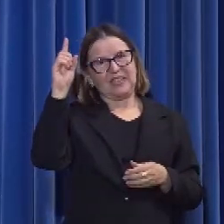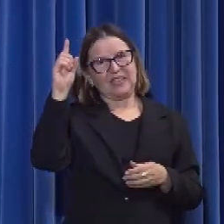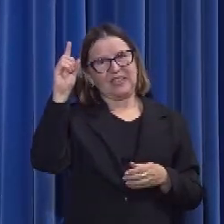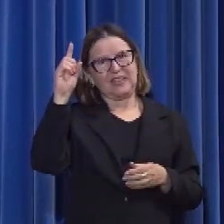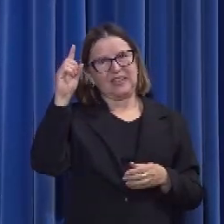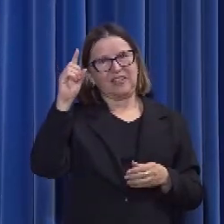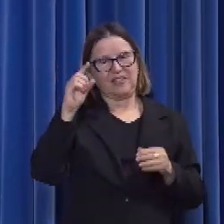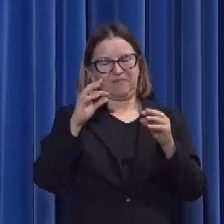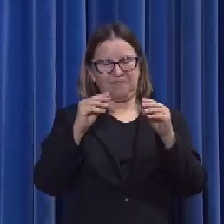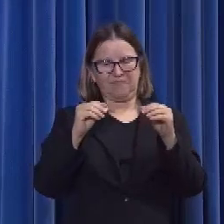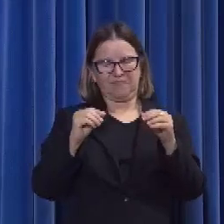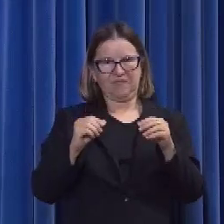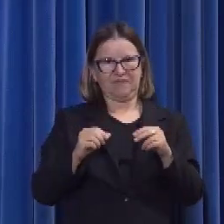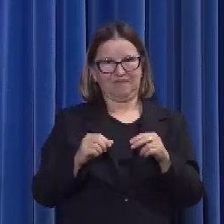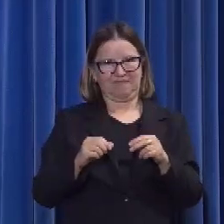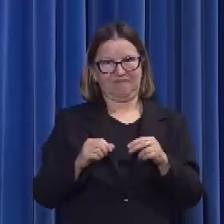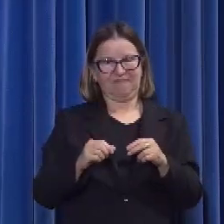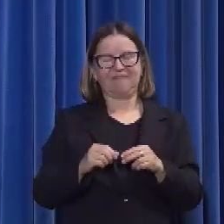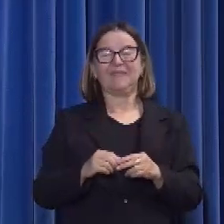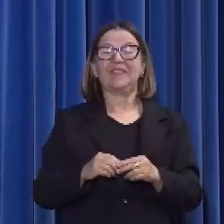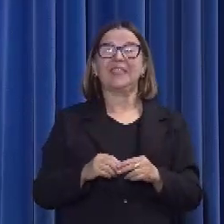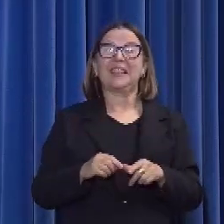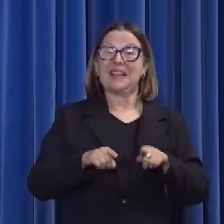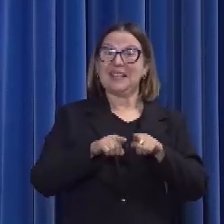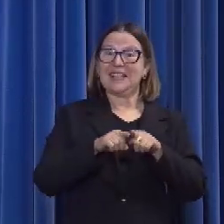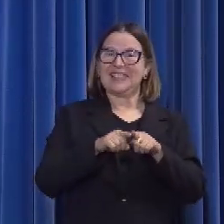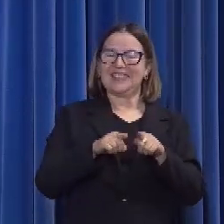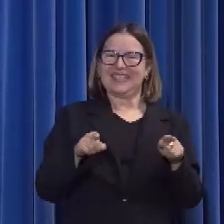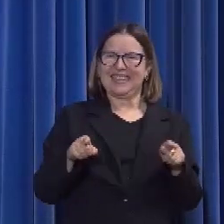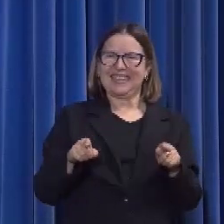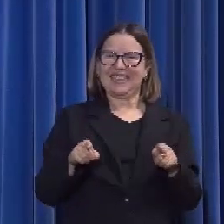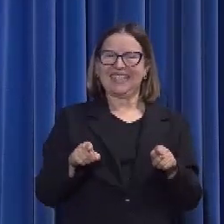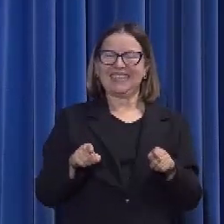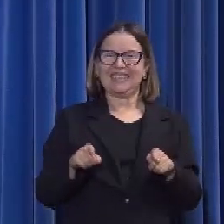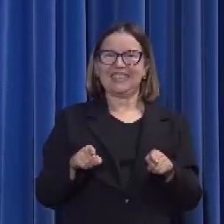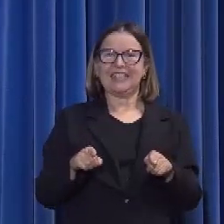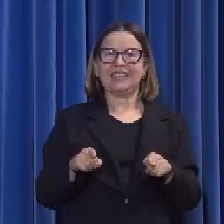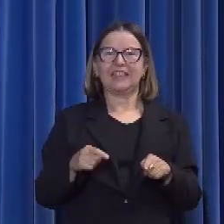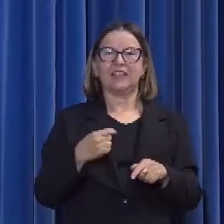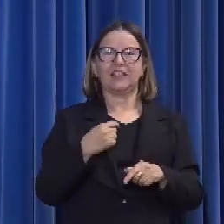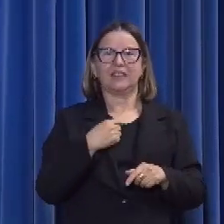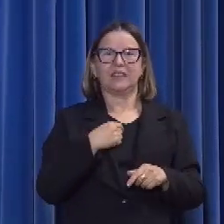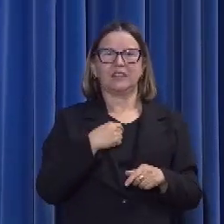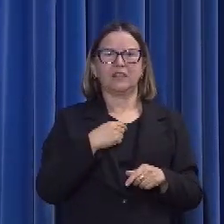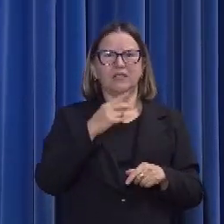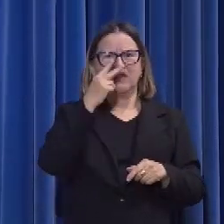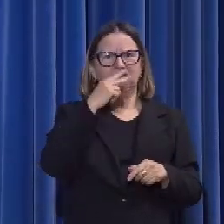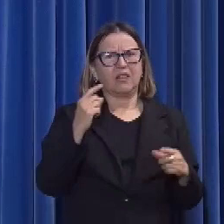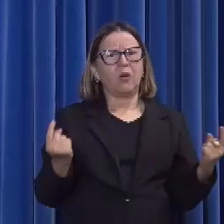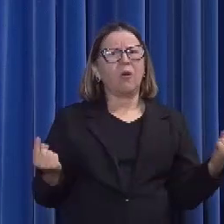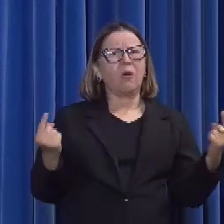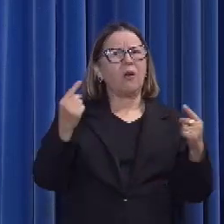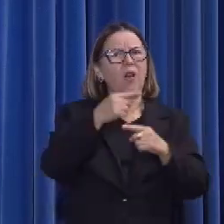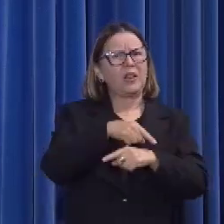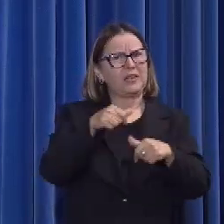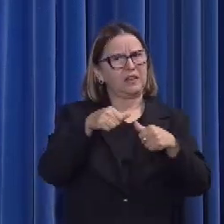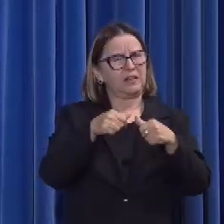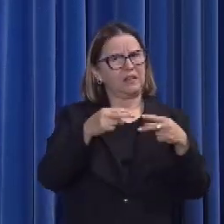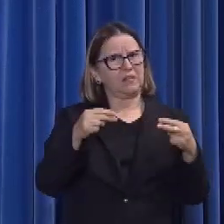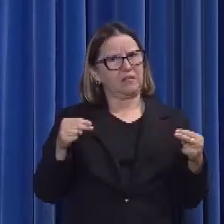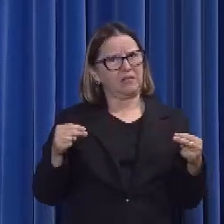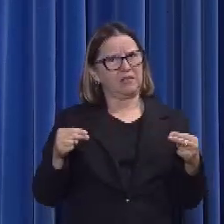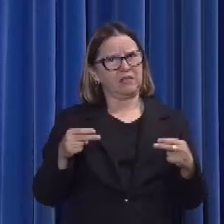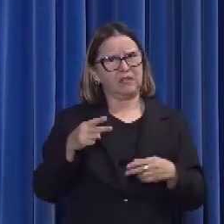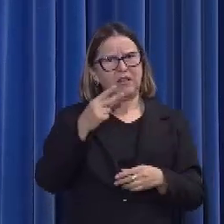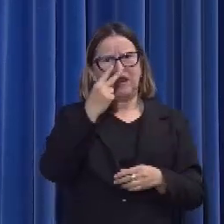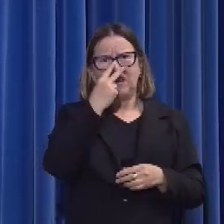deteriorado pelo tempo. Agora, eu tenho visto, infelizmente, um contrário de tudo isso. Eu tenho visto medo, eu